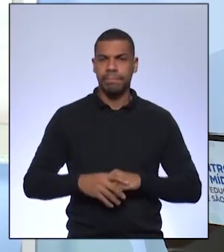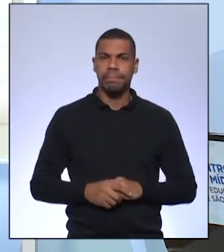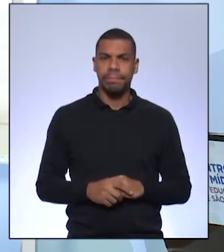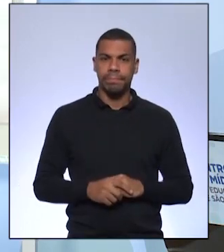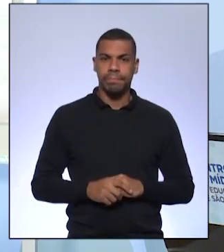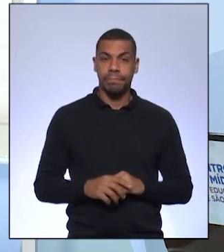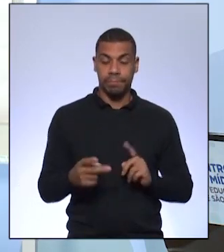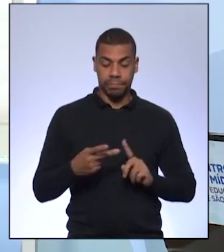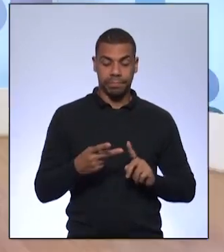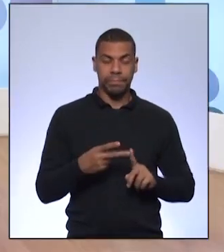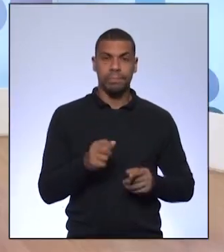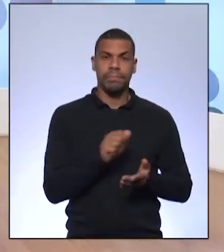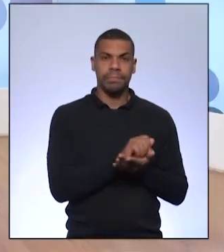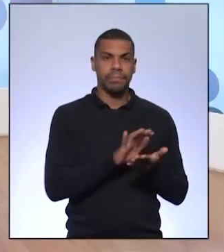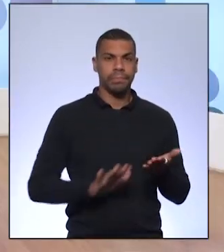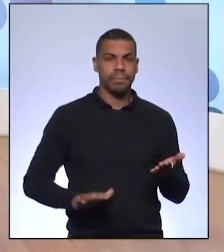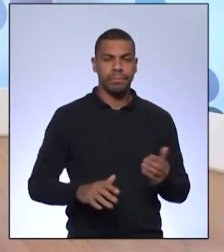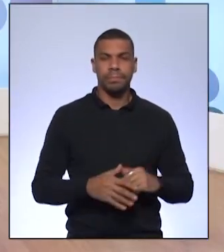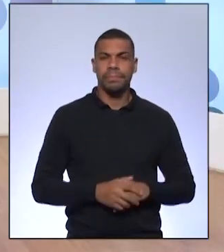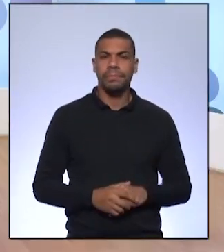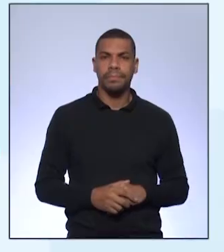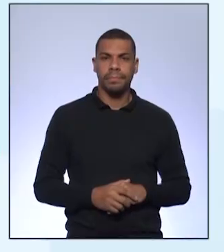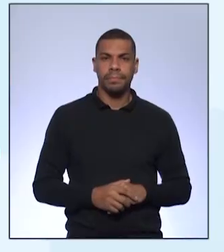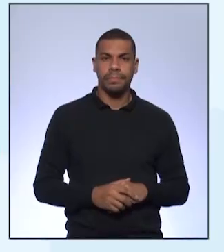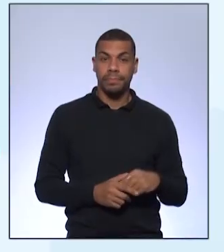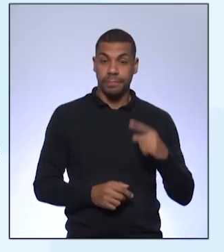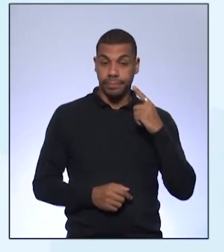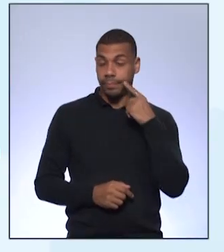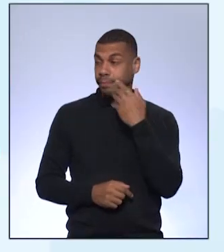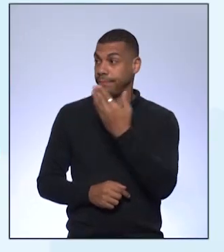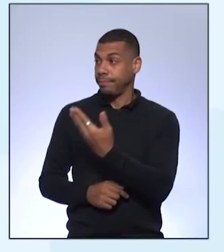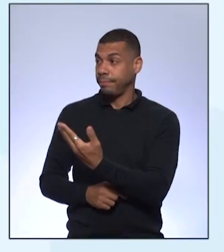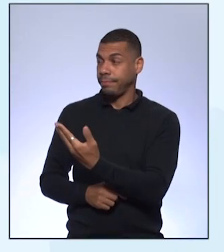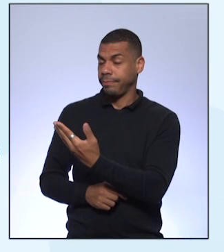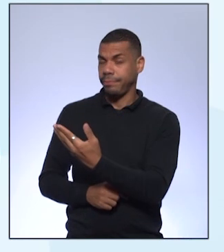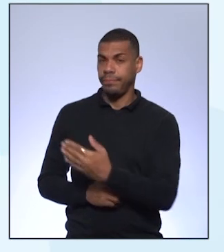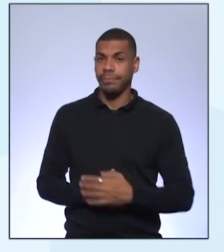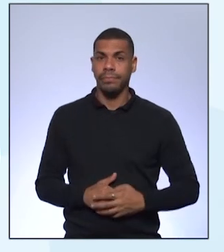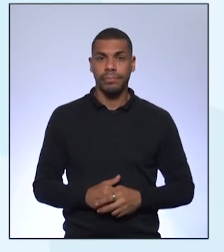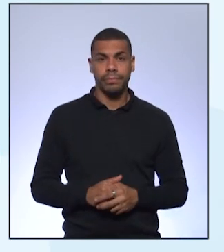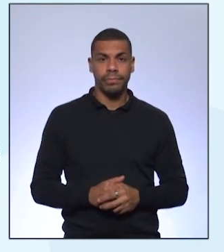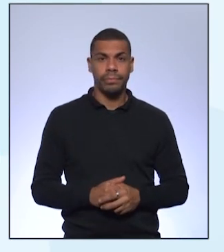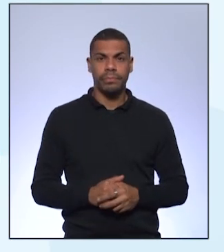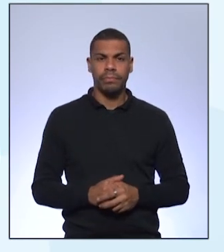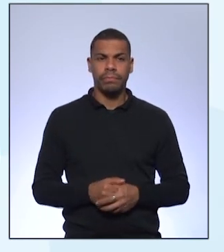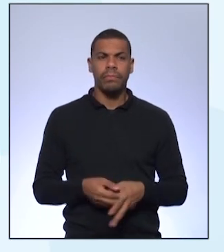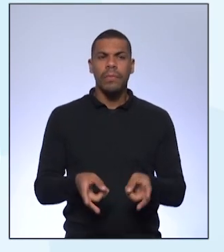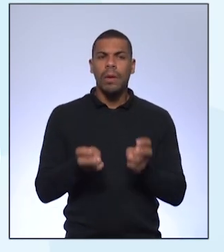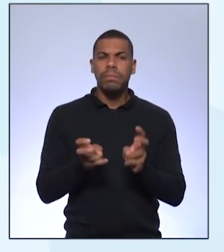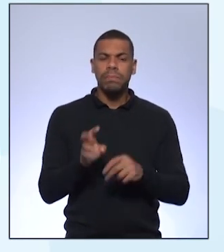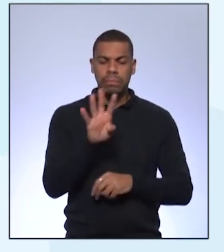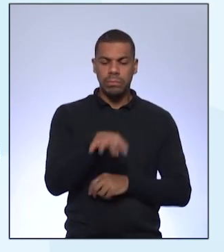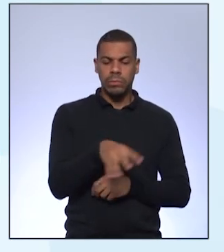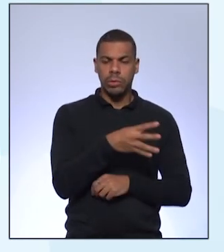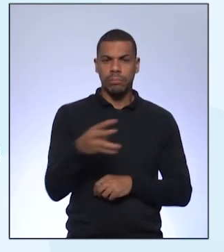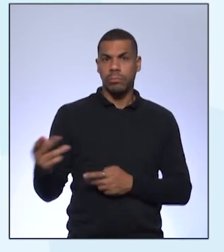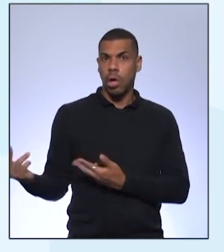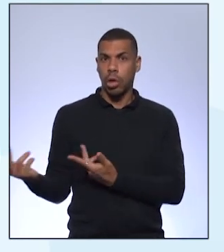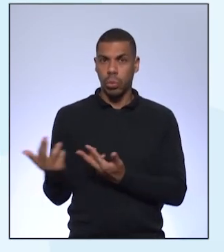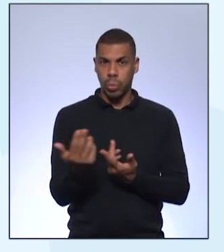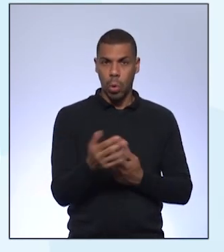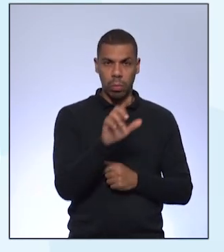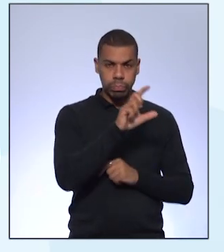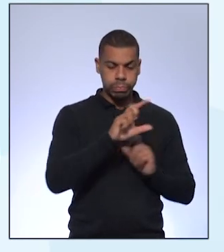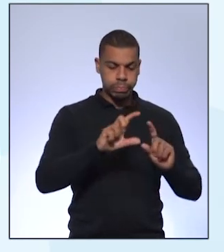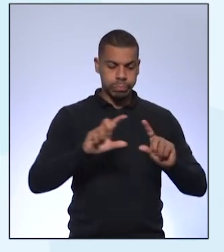à atividade 2? Olha lá, aparecendo para vocês. Atividade 2. Perceba que a tabela é a mesma e vamos lá.